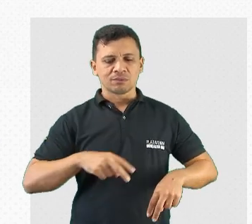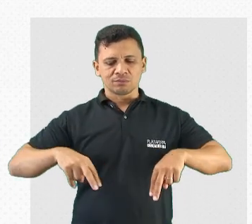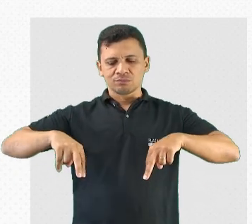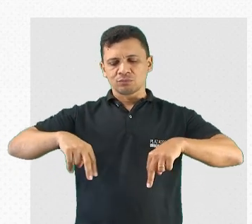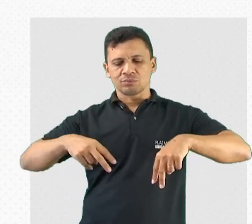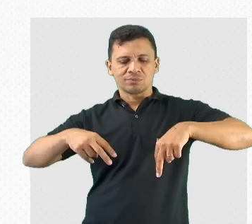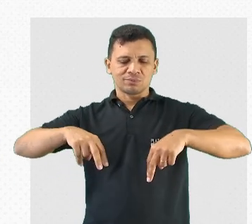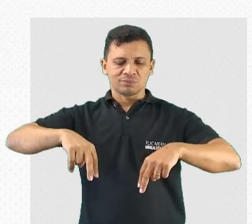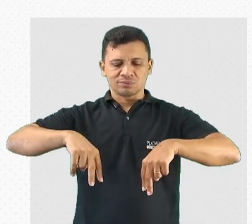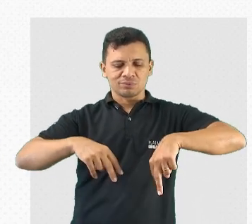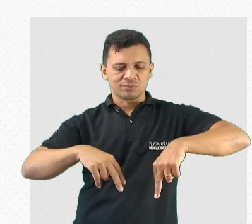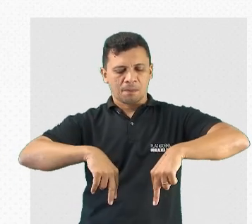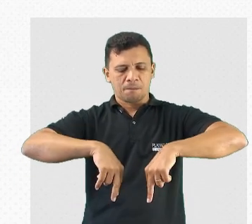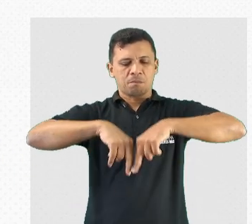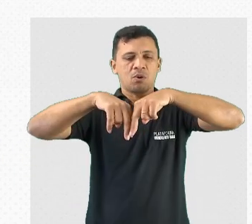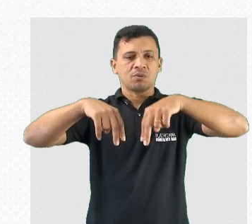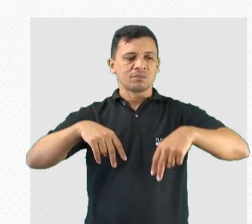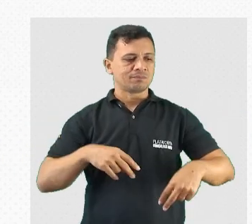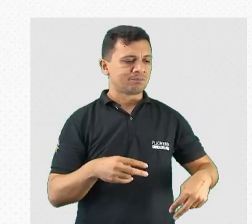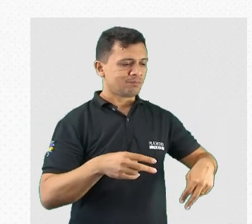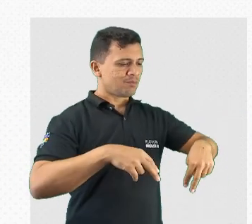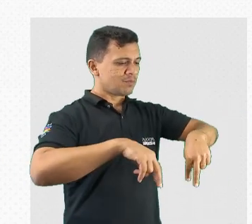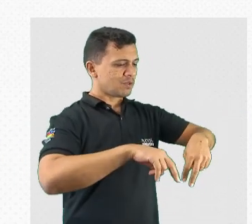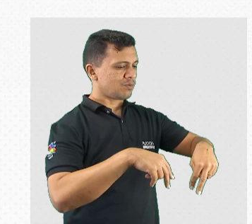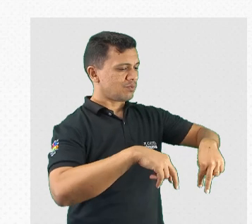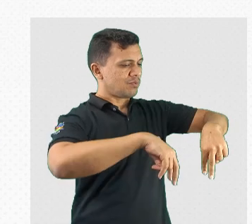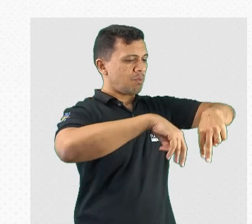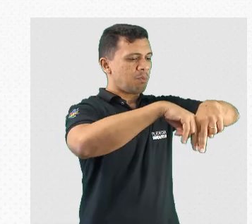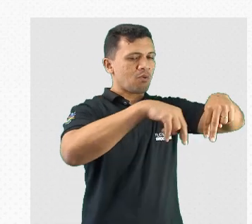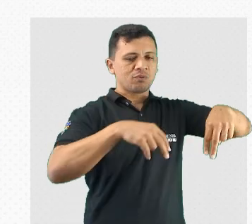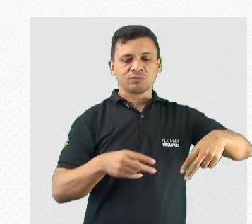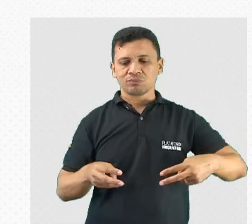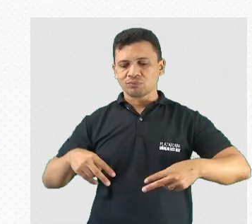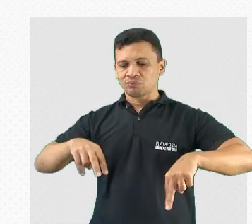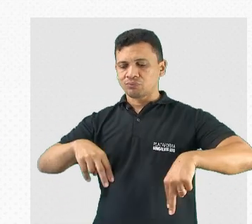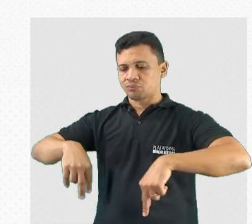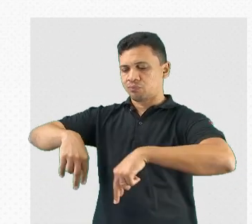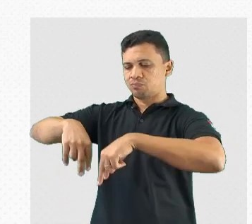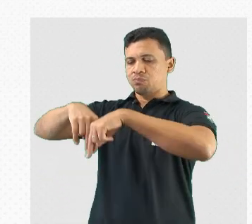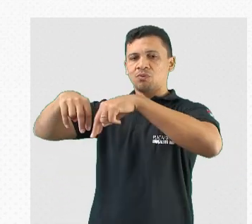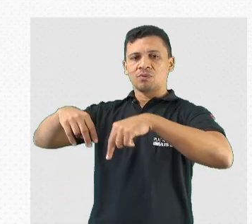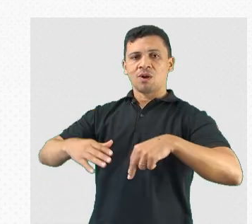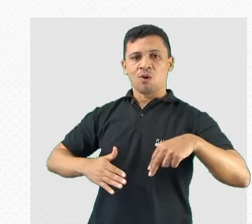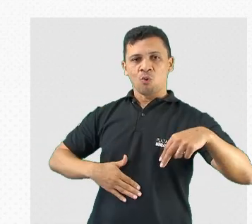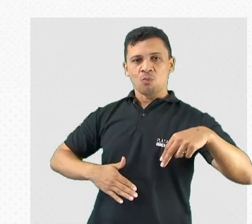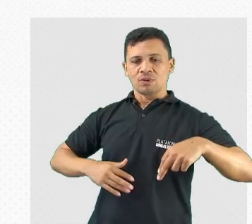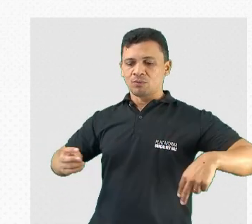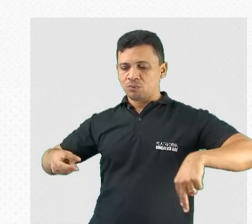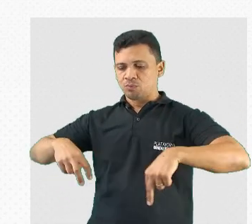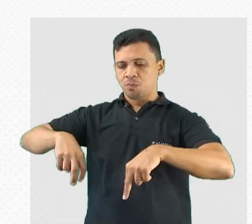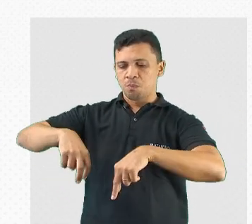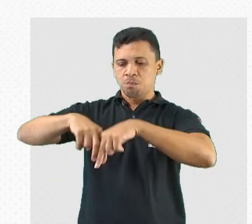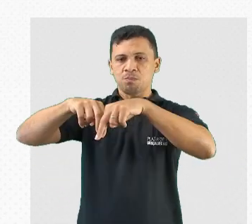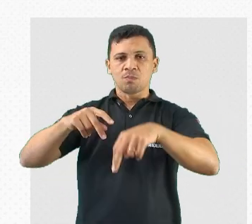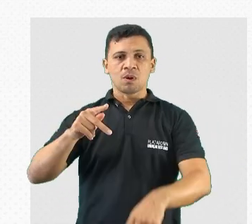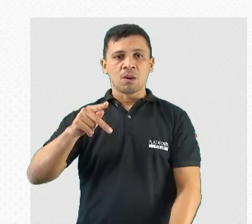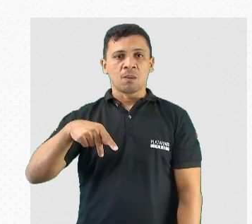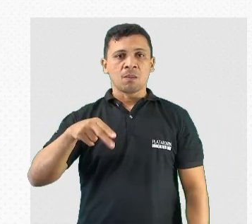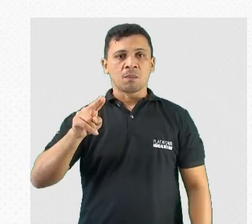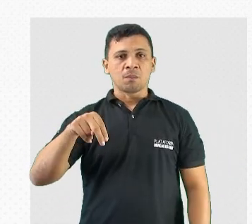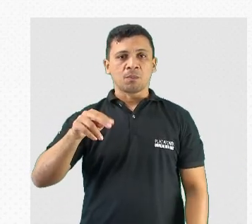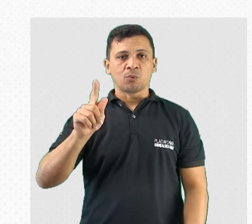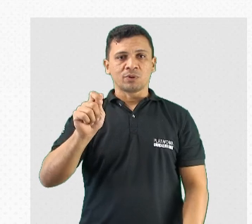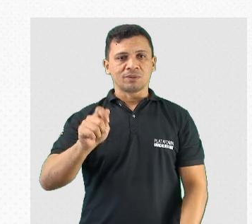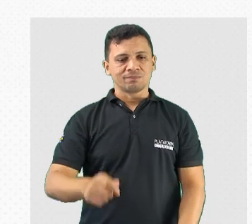dançarina ela entra na roda e a outra sai e elas batem o ventre, a barriga, o umbigo, por isso que é chamada de pungada ou